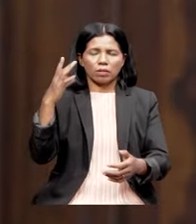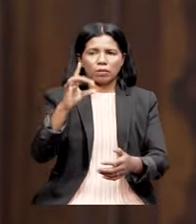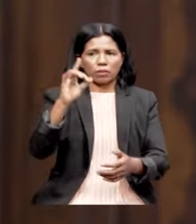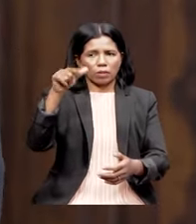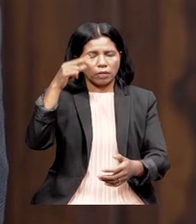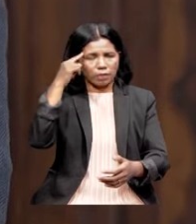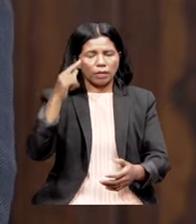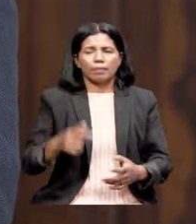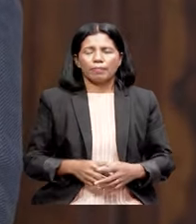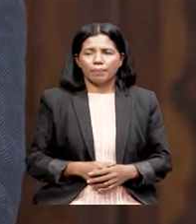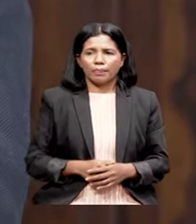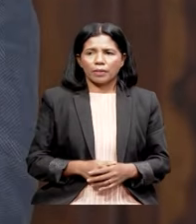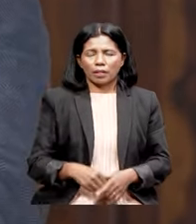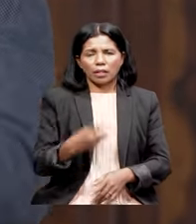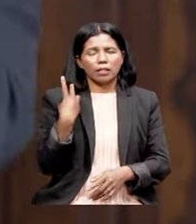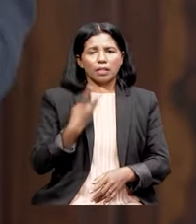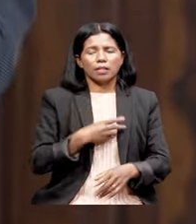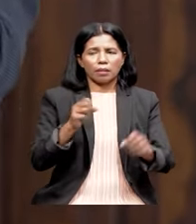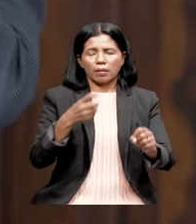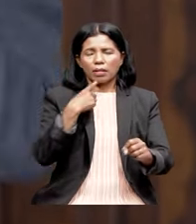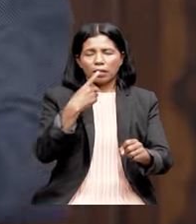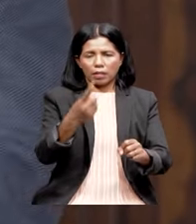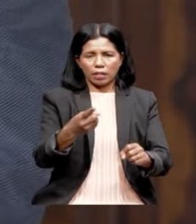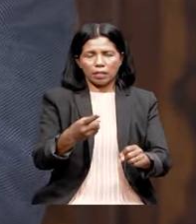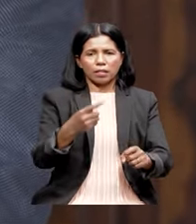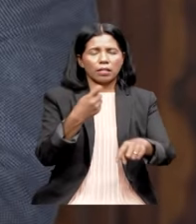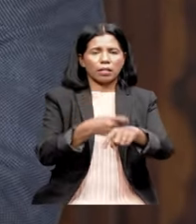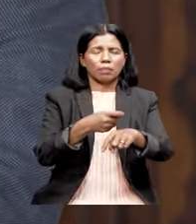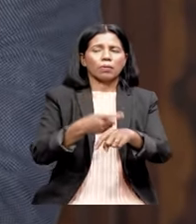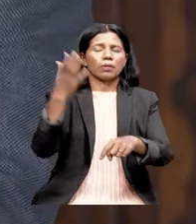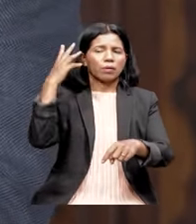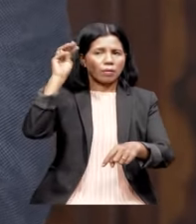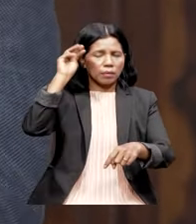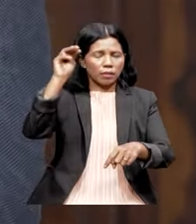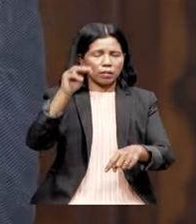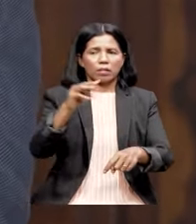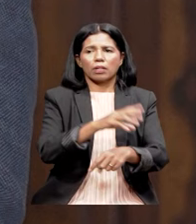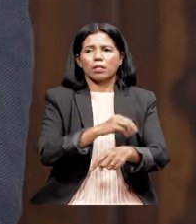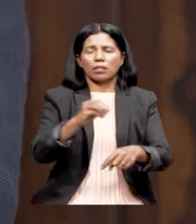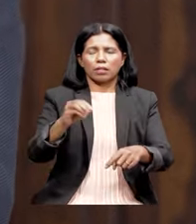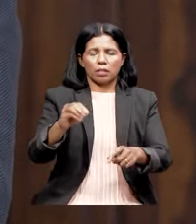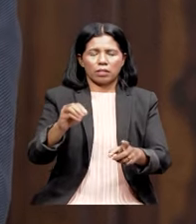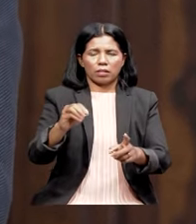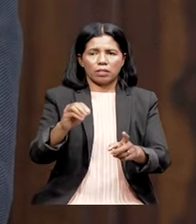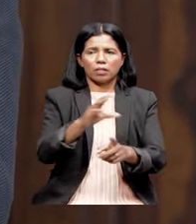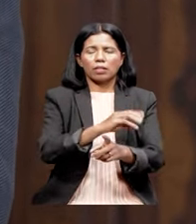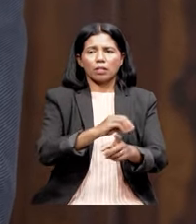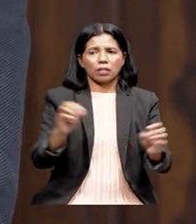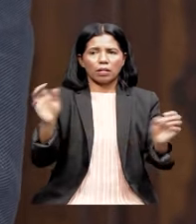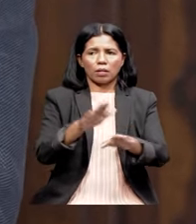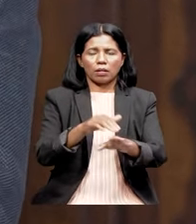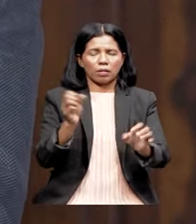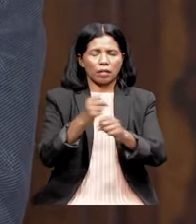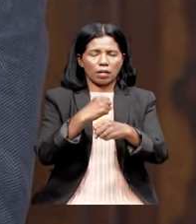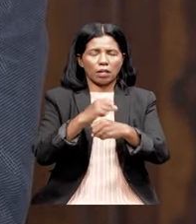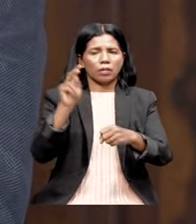governo e tabela de hankata que tempo neba ministro ensino superior ciencia e cultura ladung halon ia